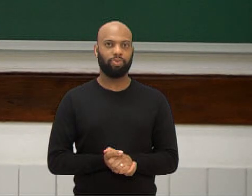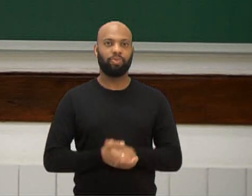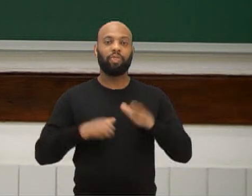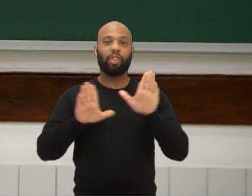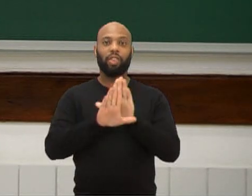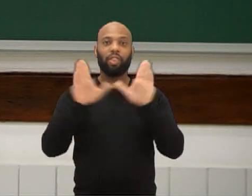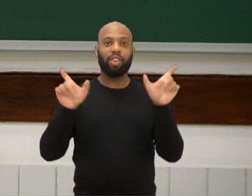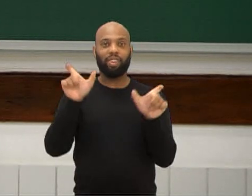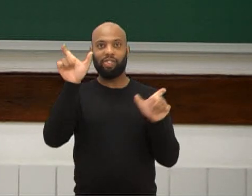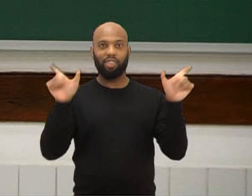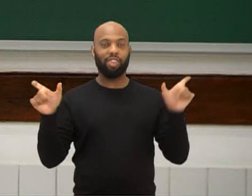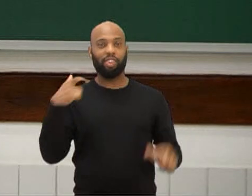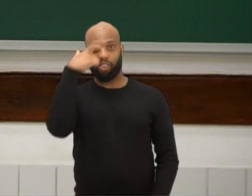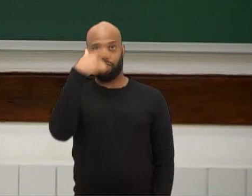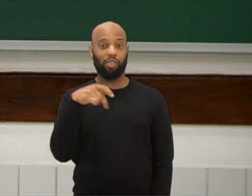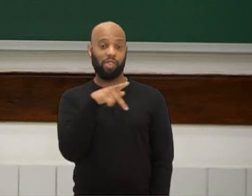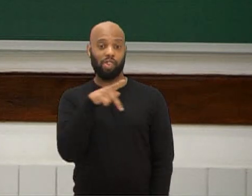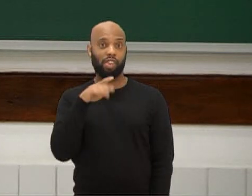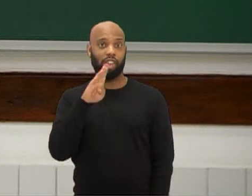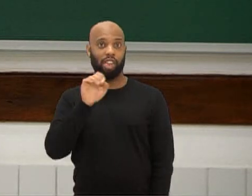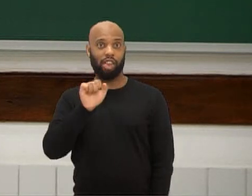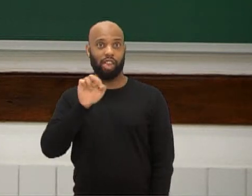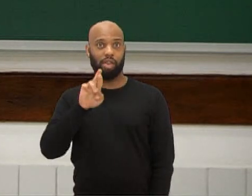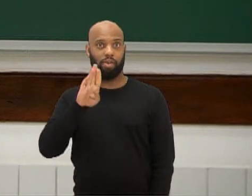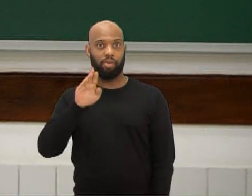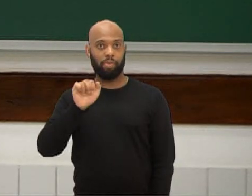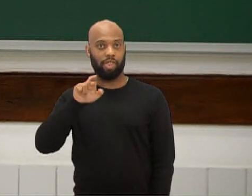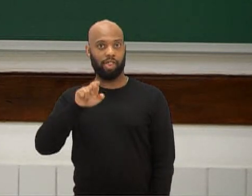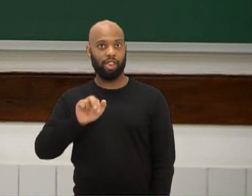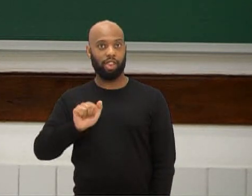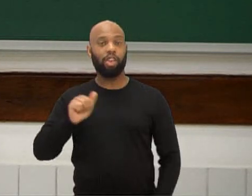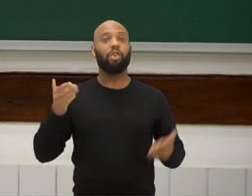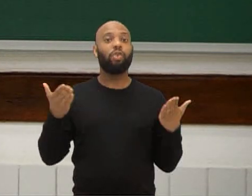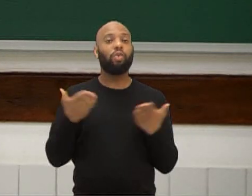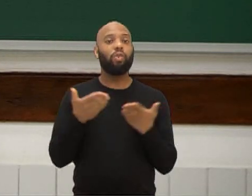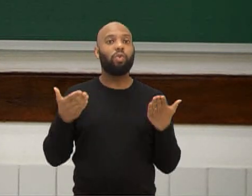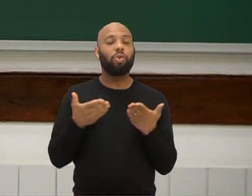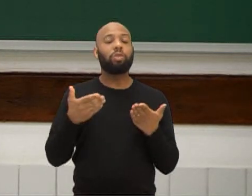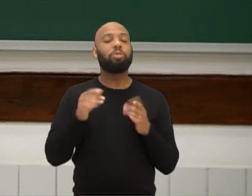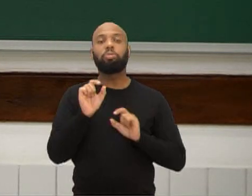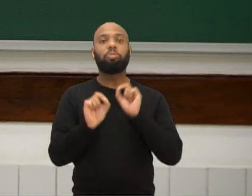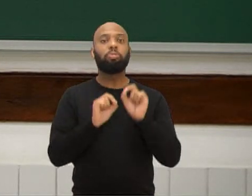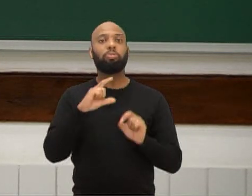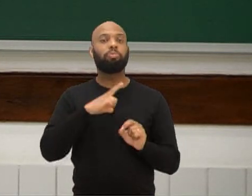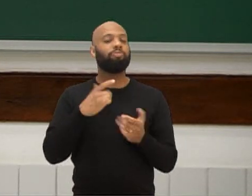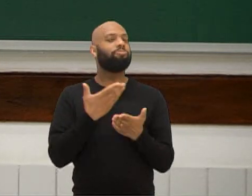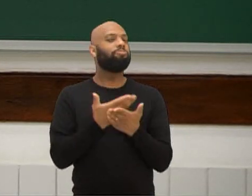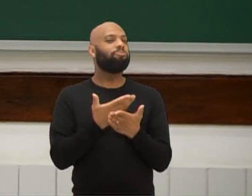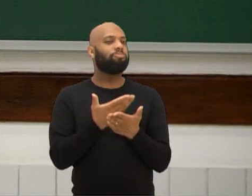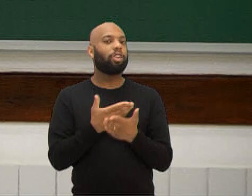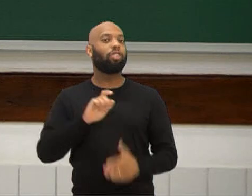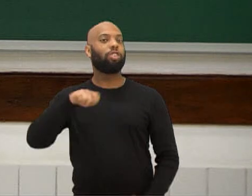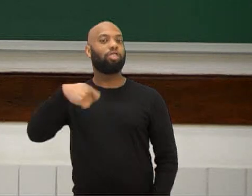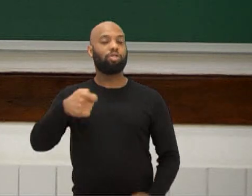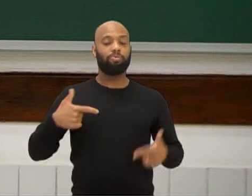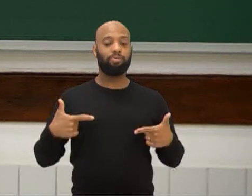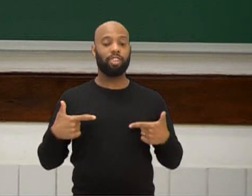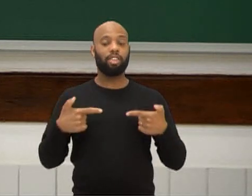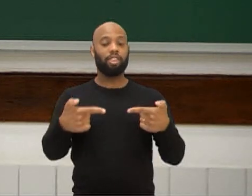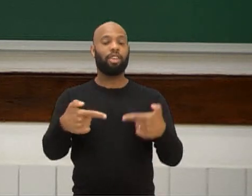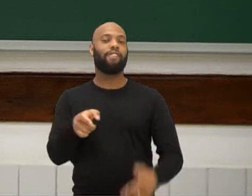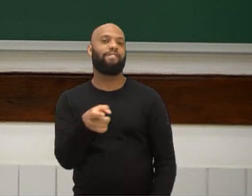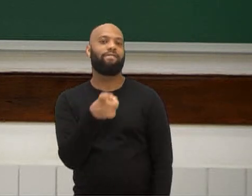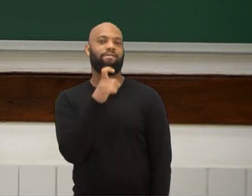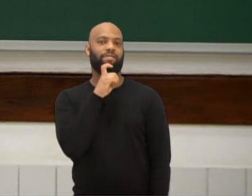Oi pessoal, eu sou a professora Bárbara e hoje a gente vai ter uma aula sobre a Guerra